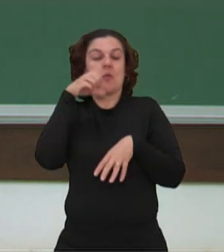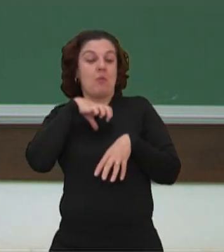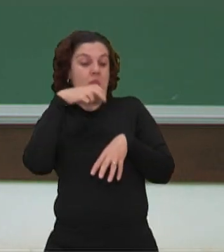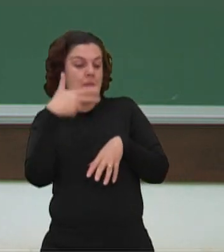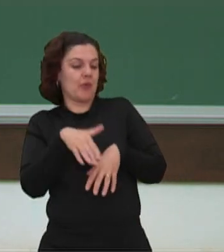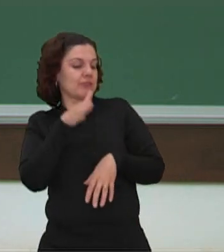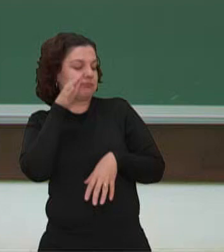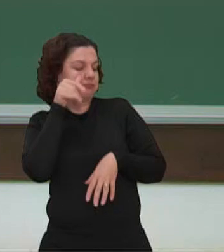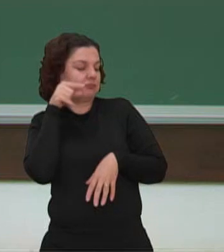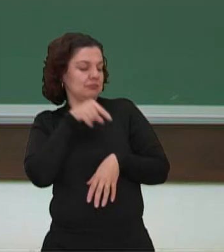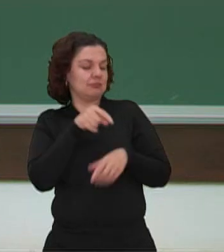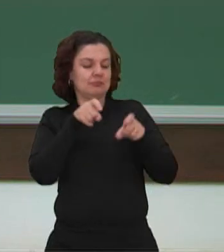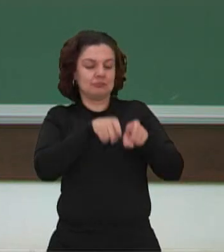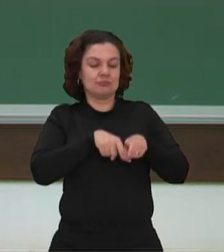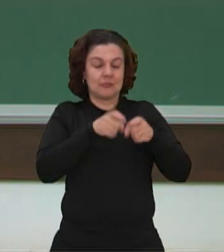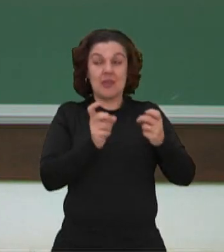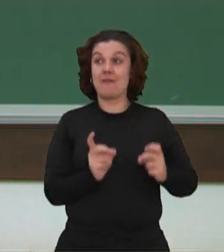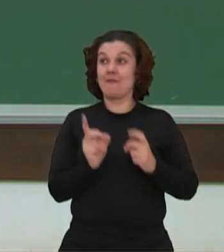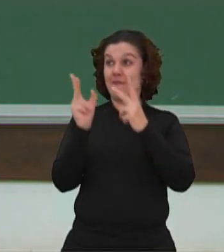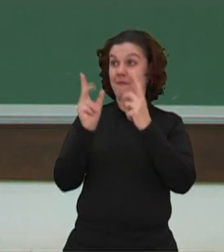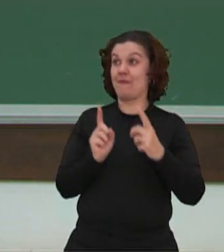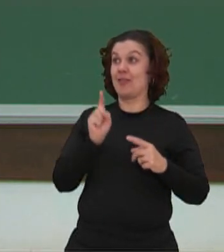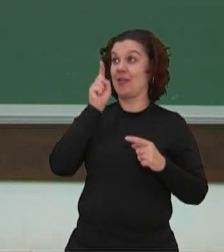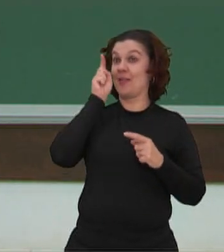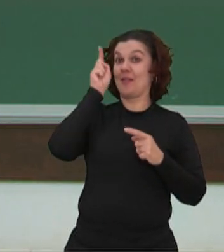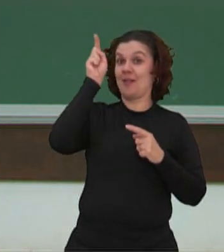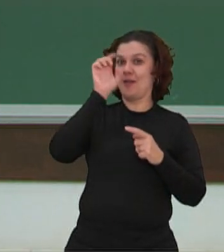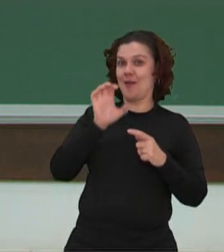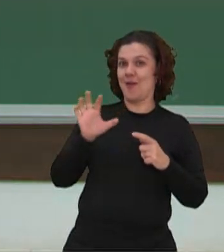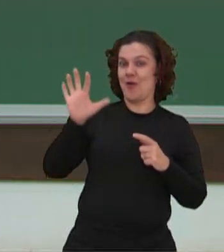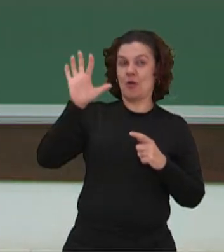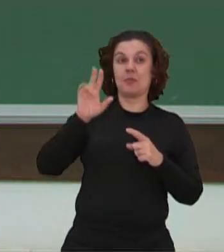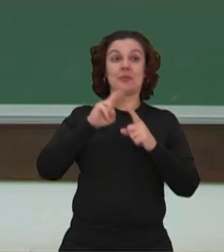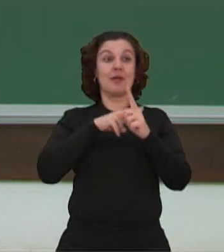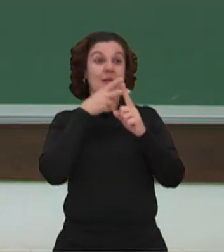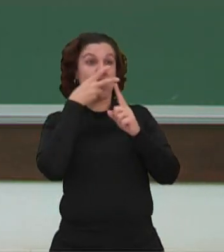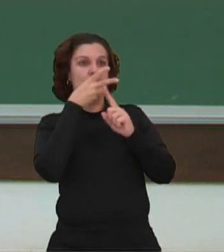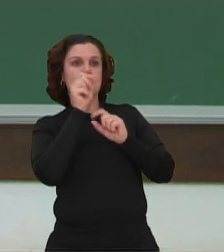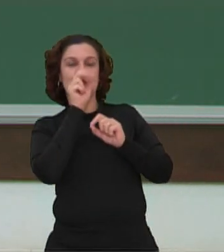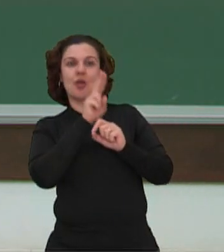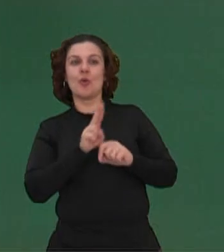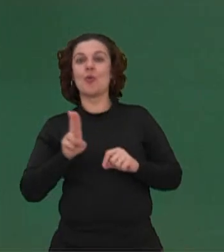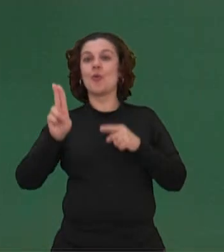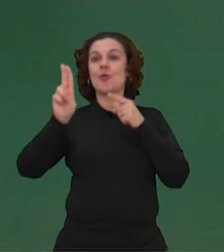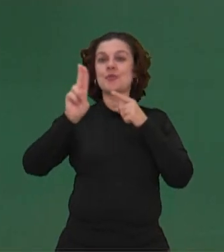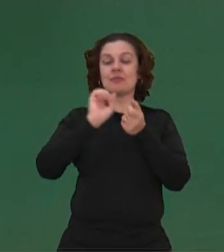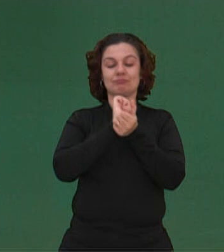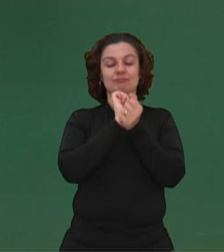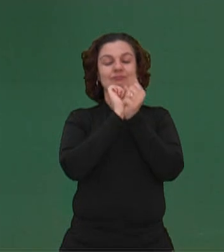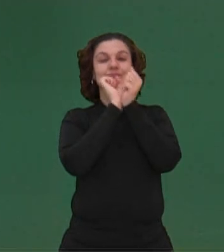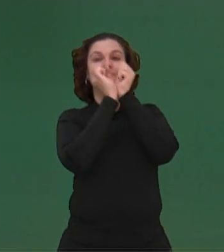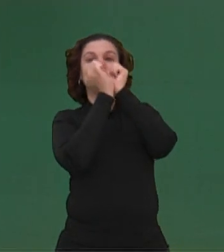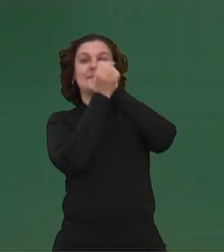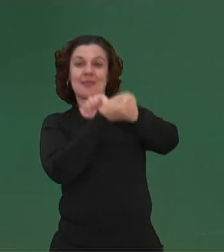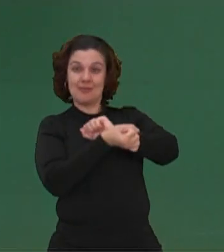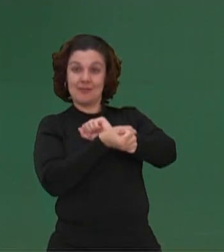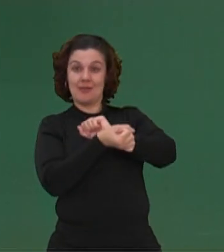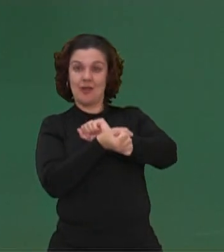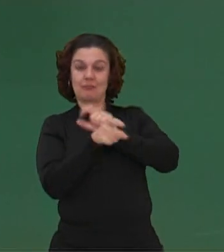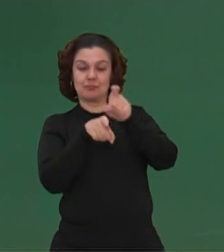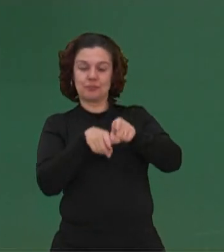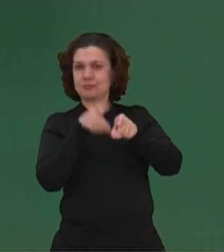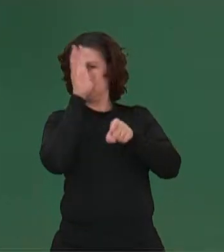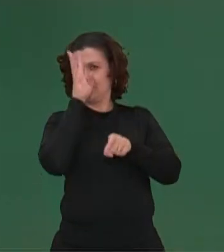uma grande possibilidade comercial aí. Mais ainda, utilização de mão de obra escrava para a produção.